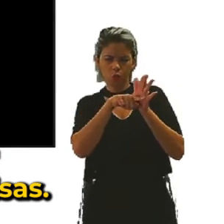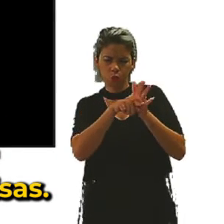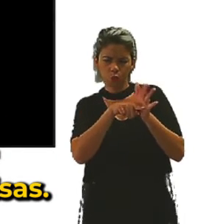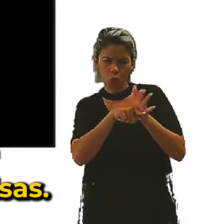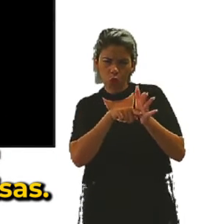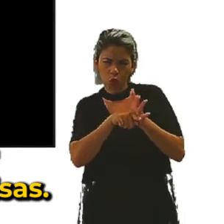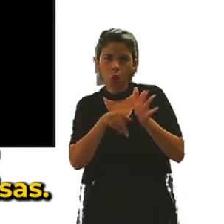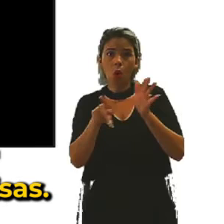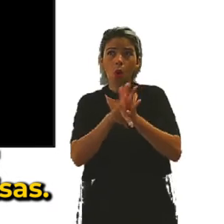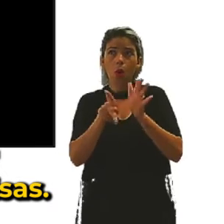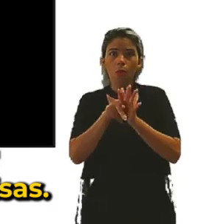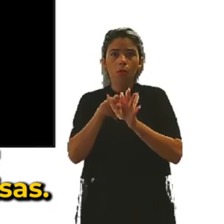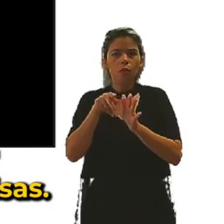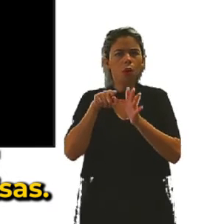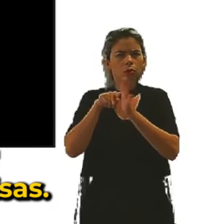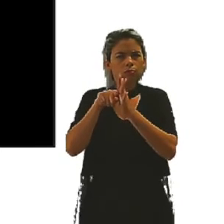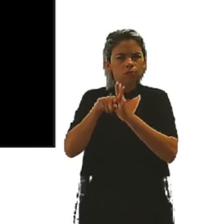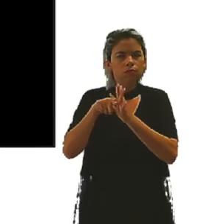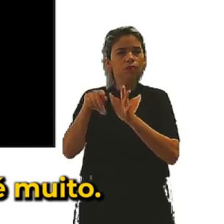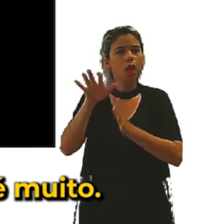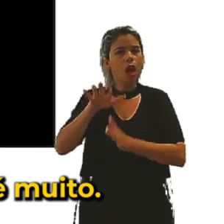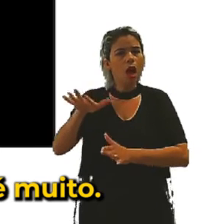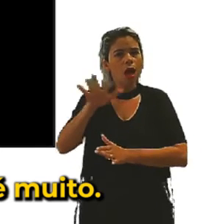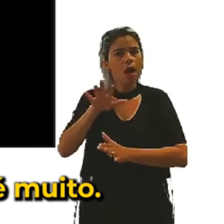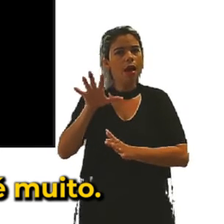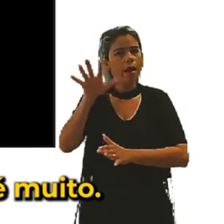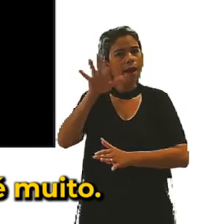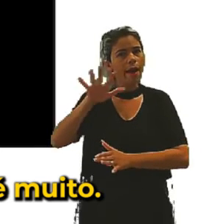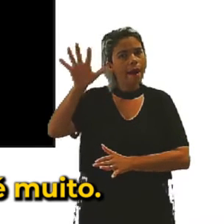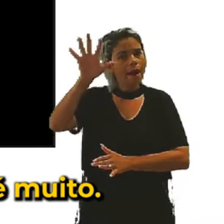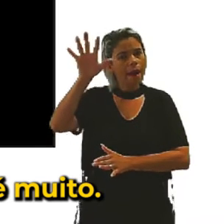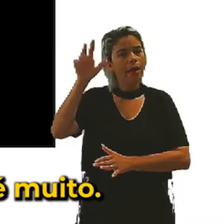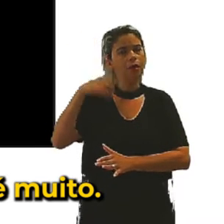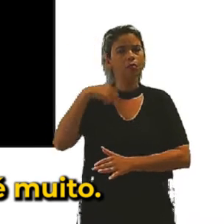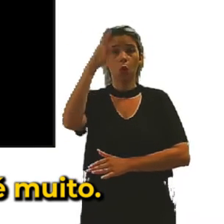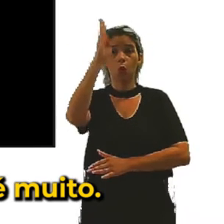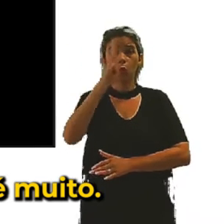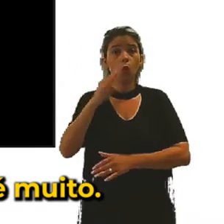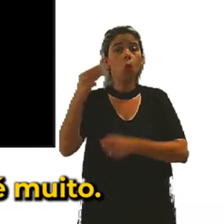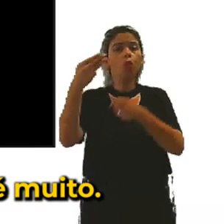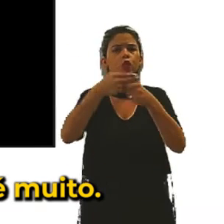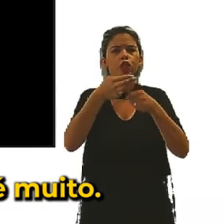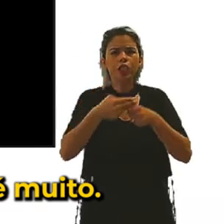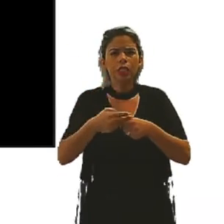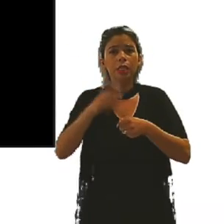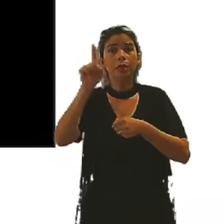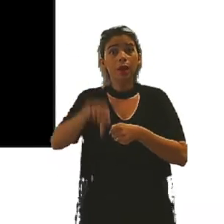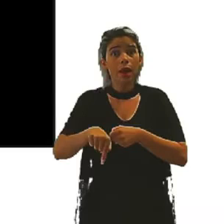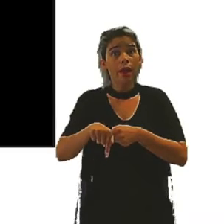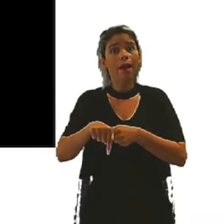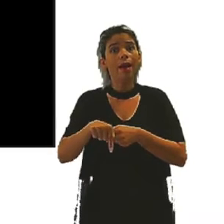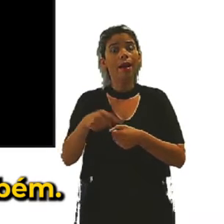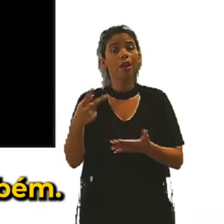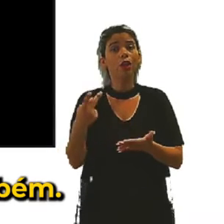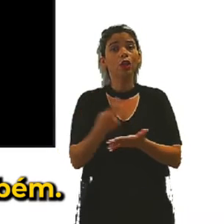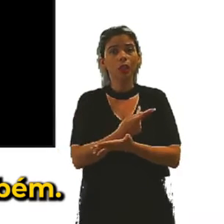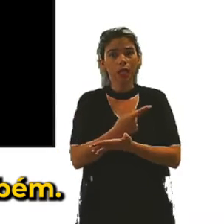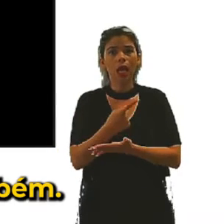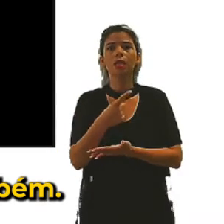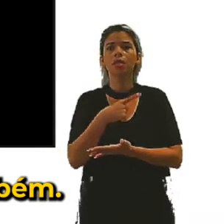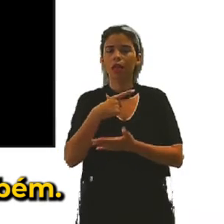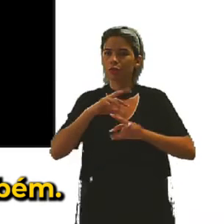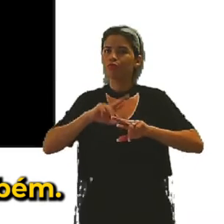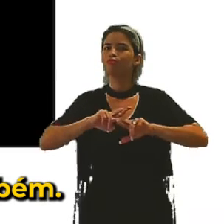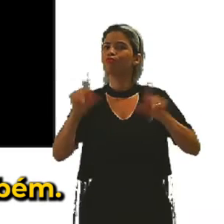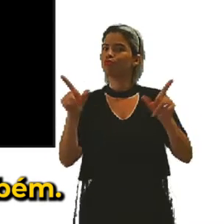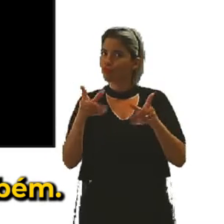orientandas que fazem as suas pesquisas, então, em alguns municípios, isso é muito, isso